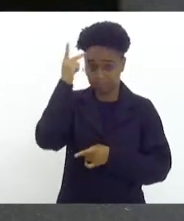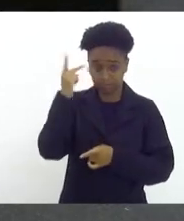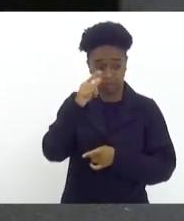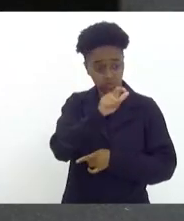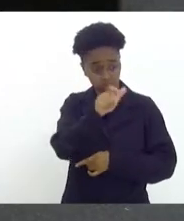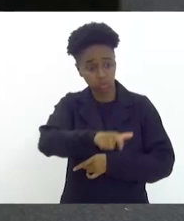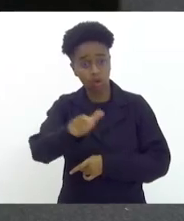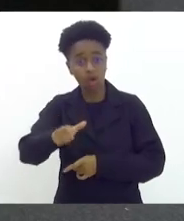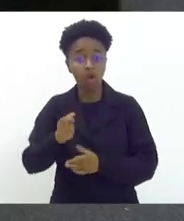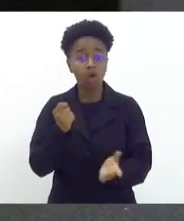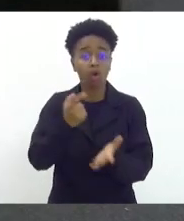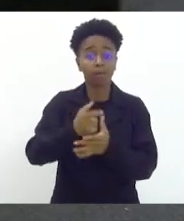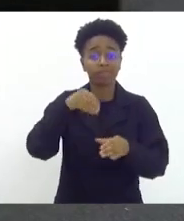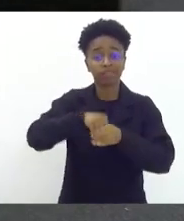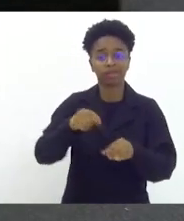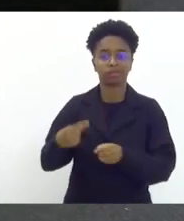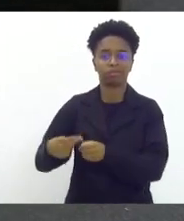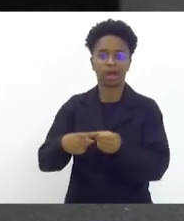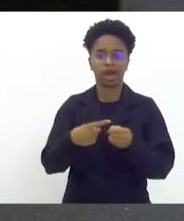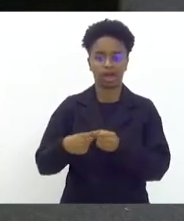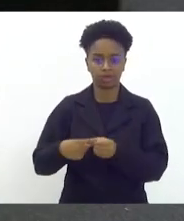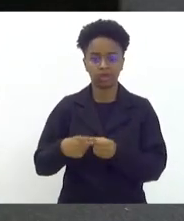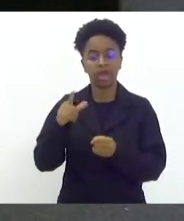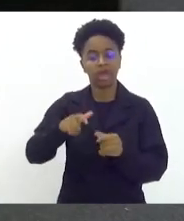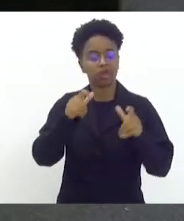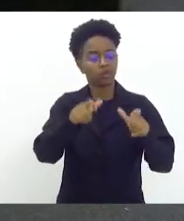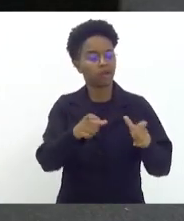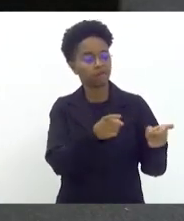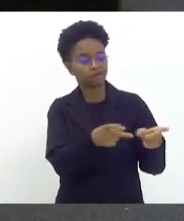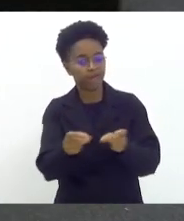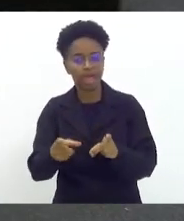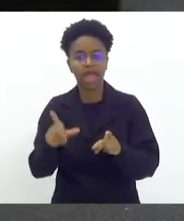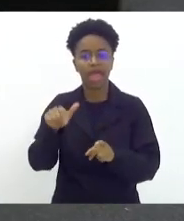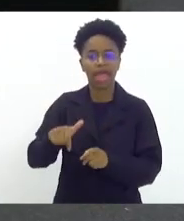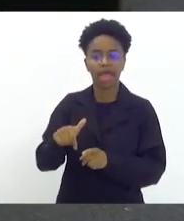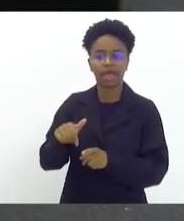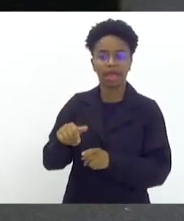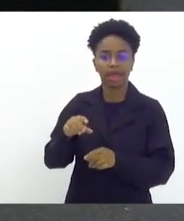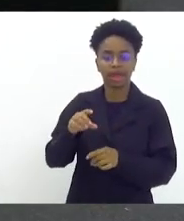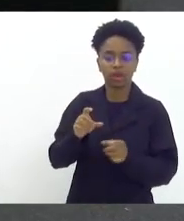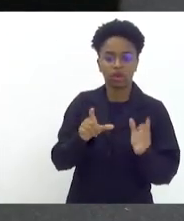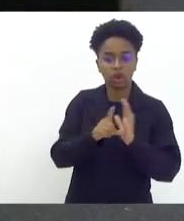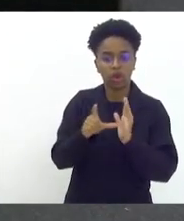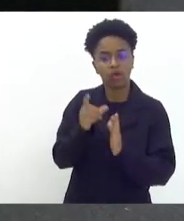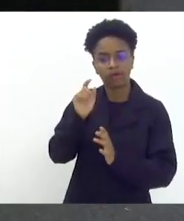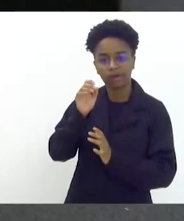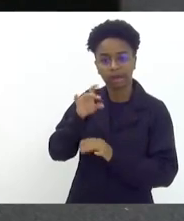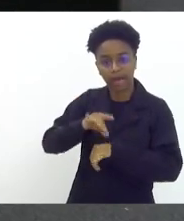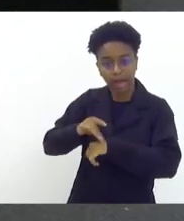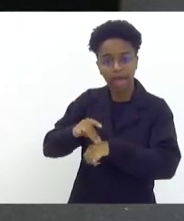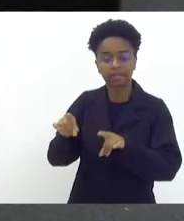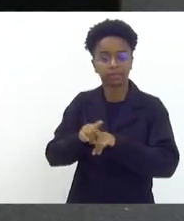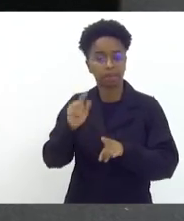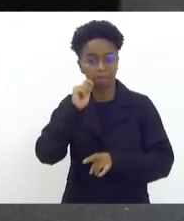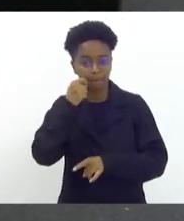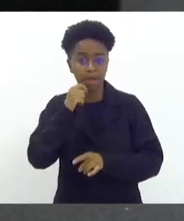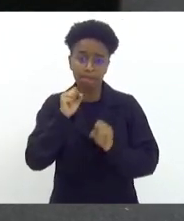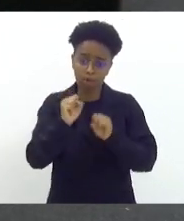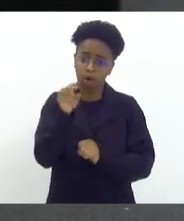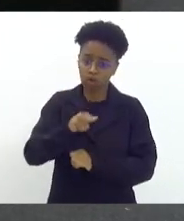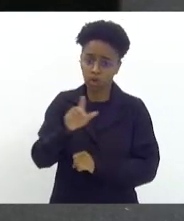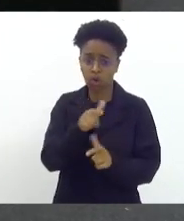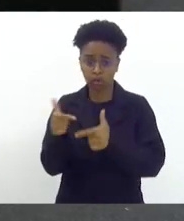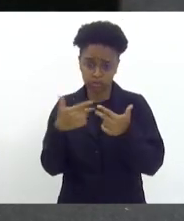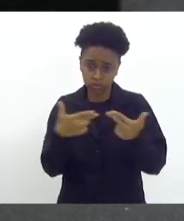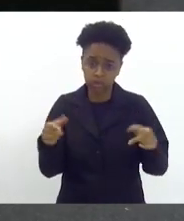aquela cidadão vai comprar no bairro é na venda é no açougue é na padaria e sim pode usar o dinheiro para outras coisas